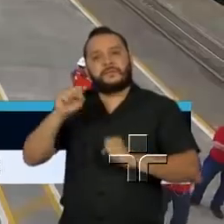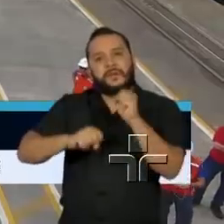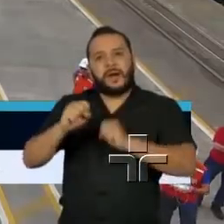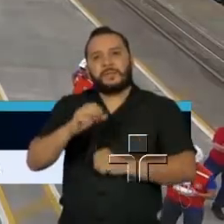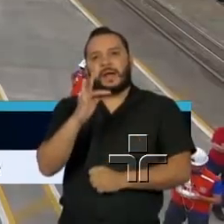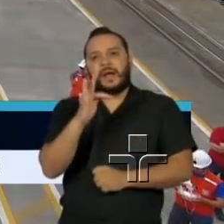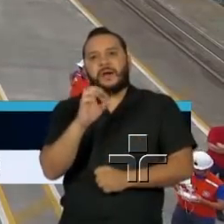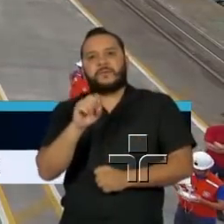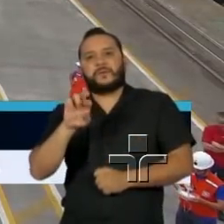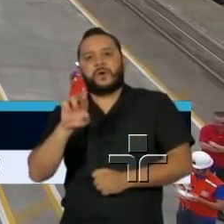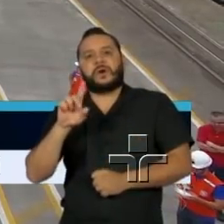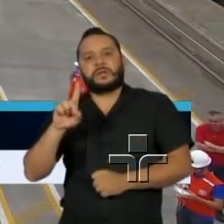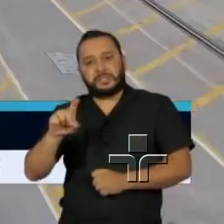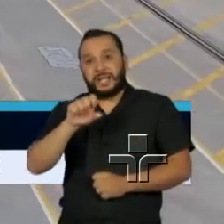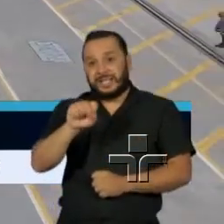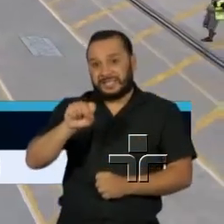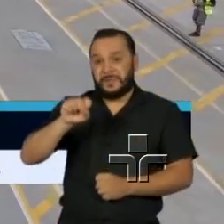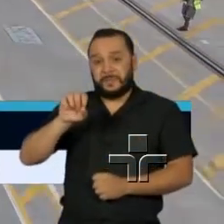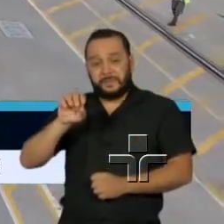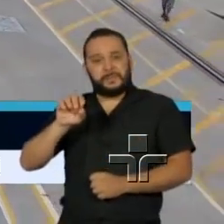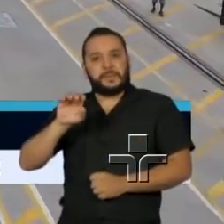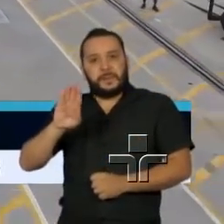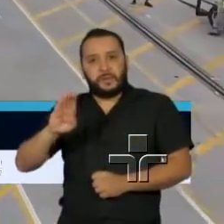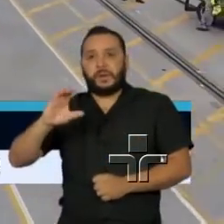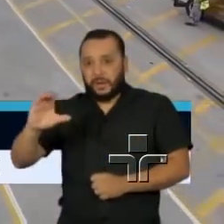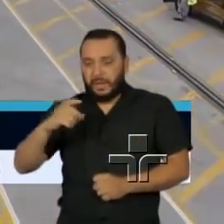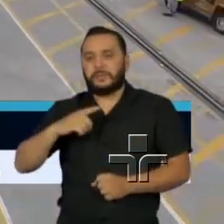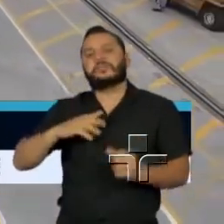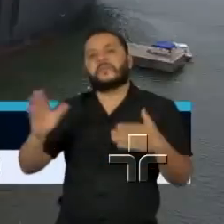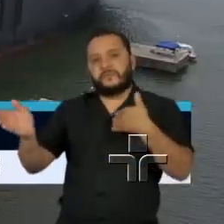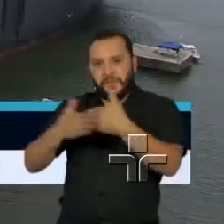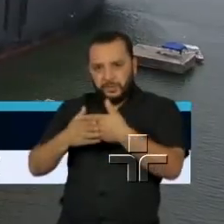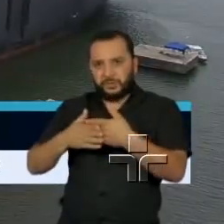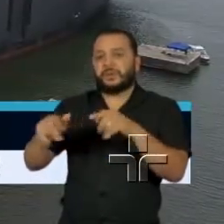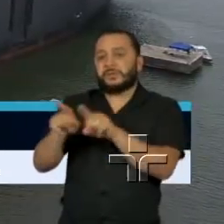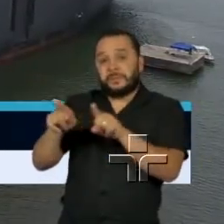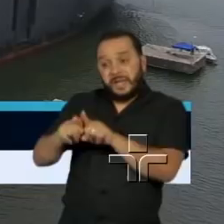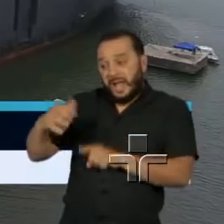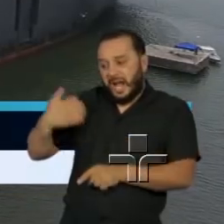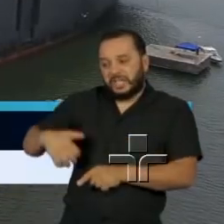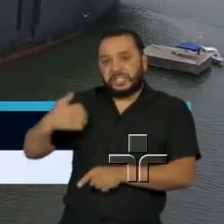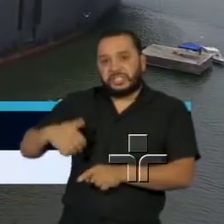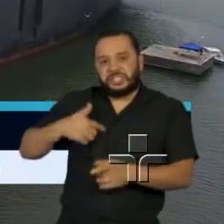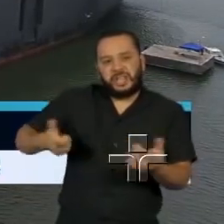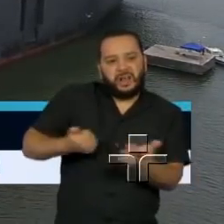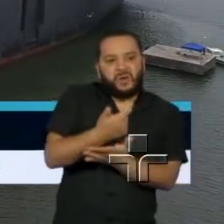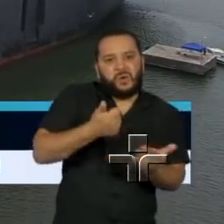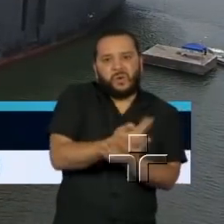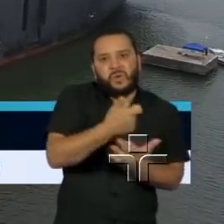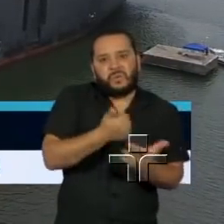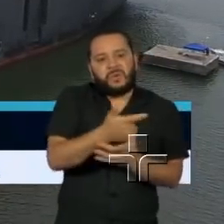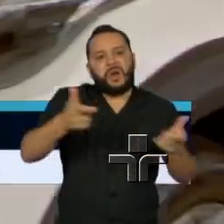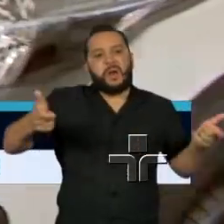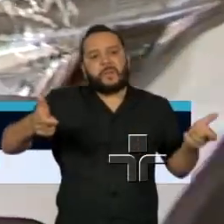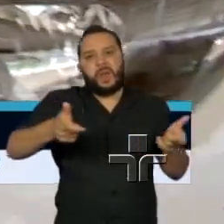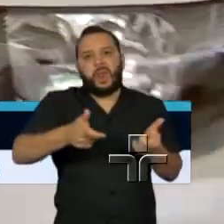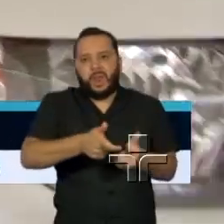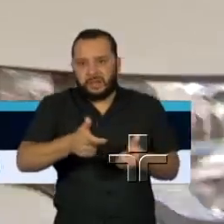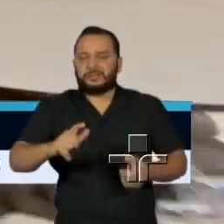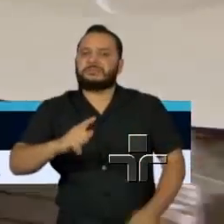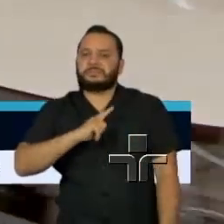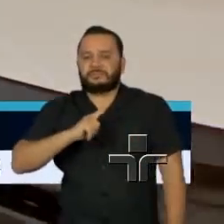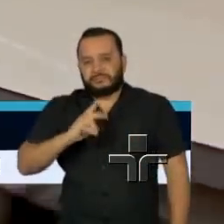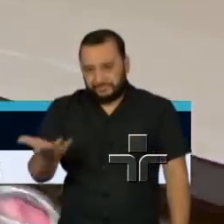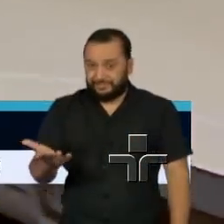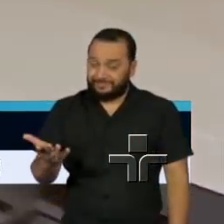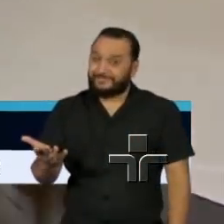Campo e a queda nas exportações, com a redução da demanda na Argentina, um dos principais compradores de veículos do Brasil. Para este